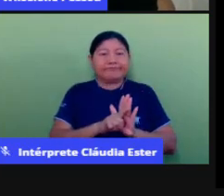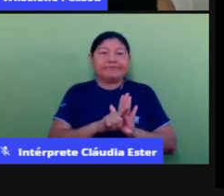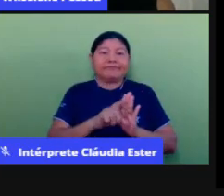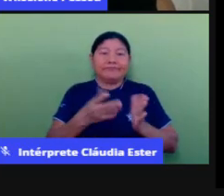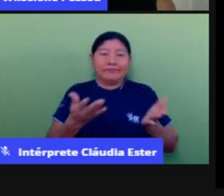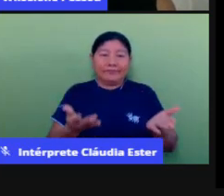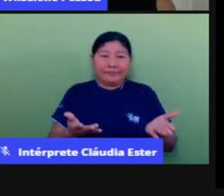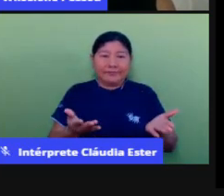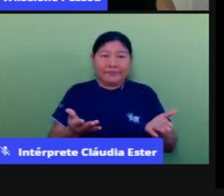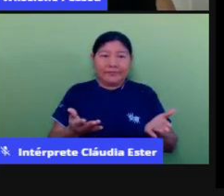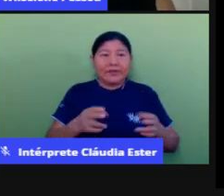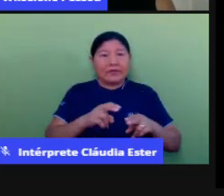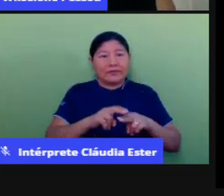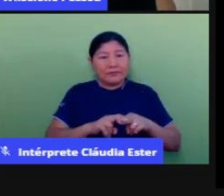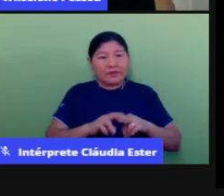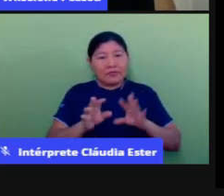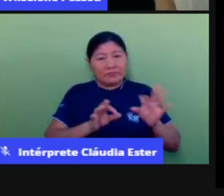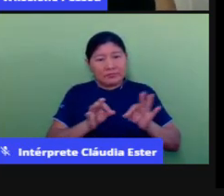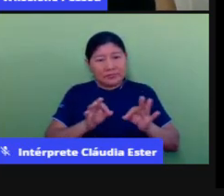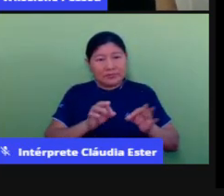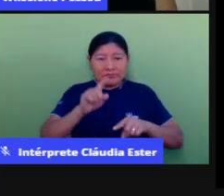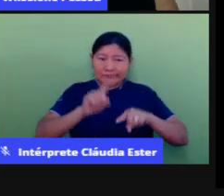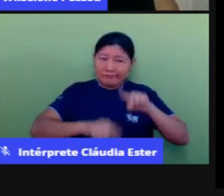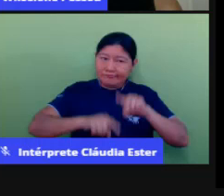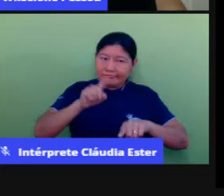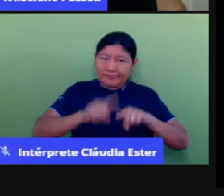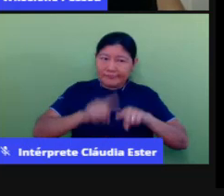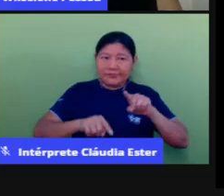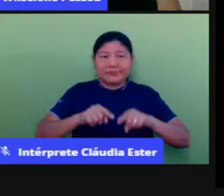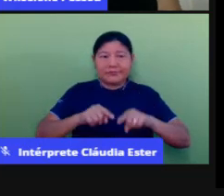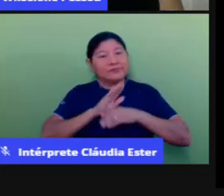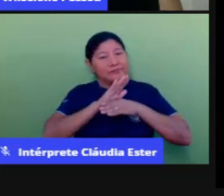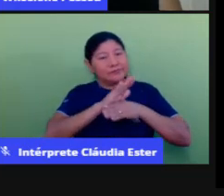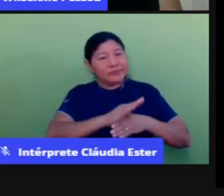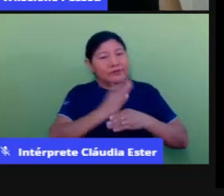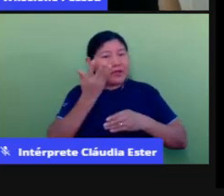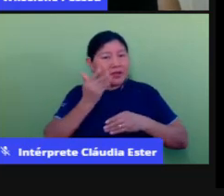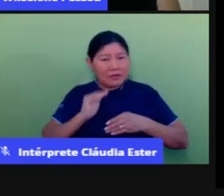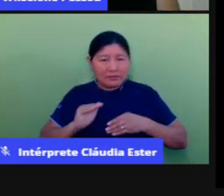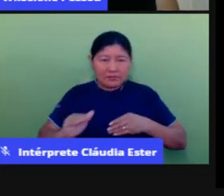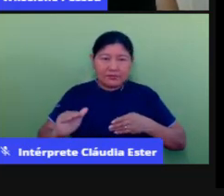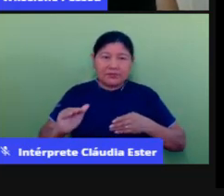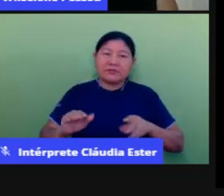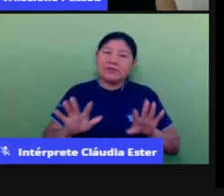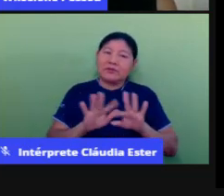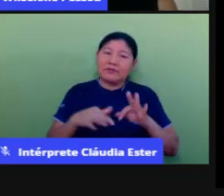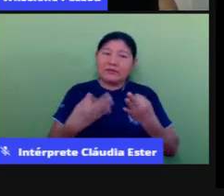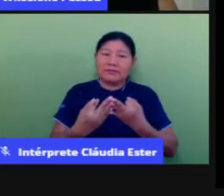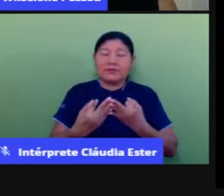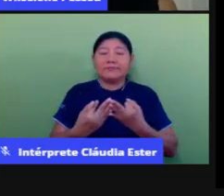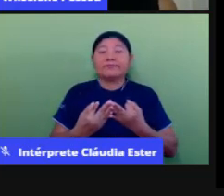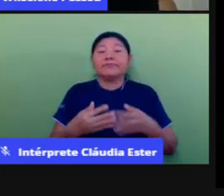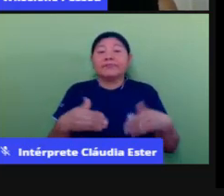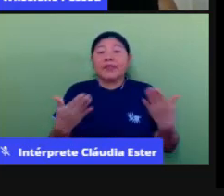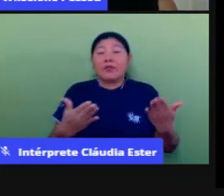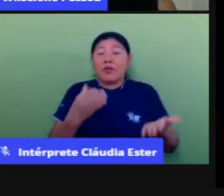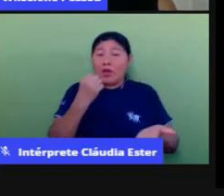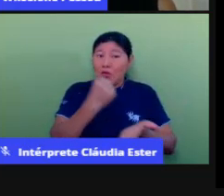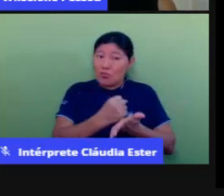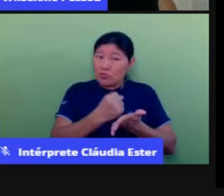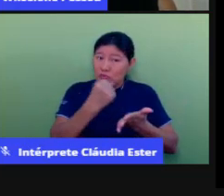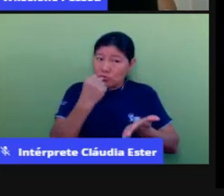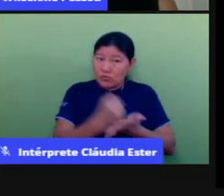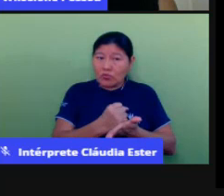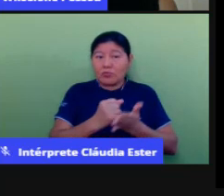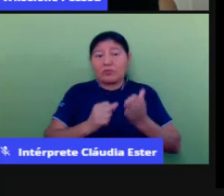estava falando da elaboração. Então, assim, fica assim, instituído legalmente, né, que as secretarias e